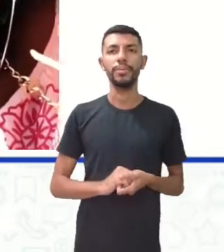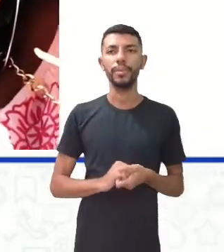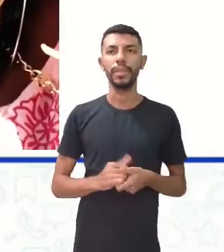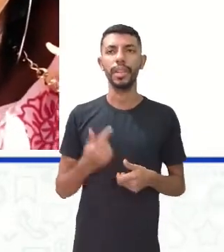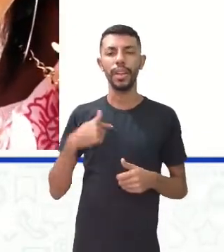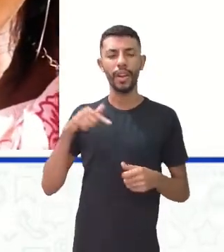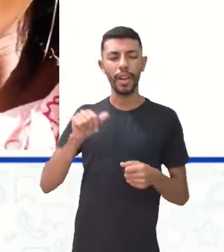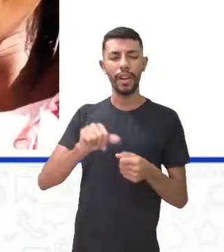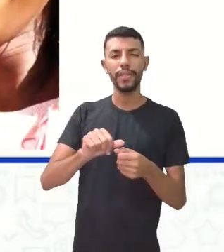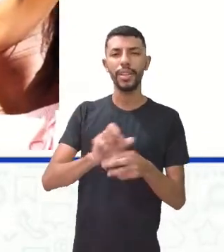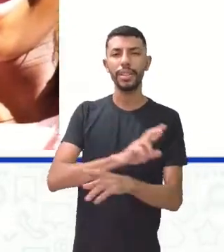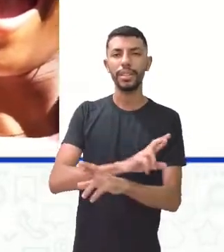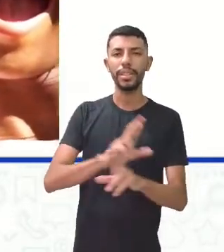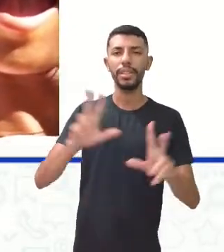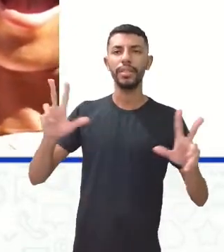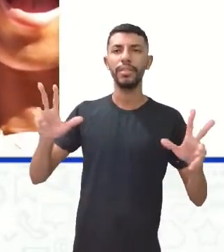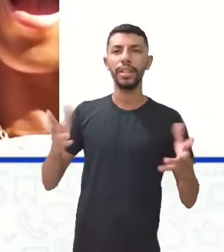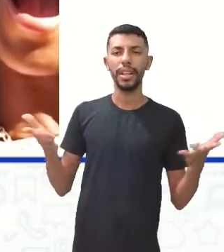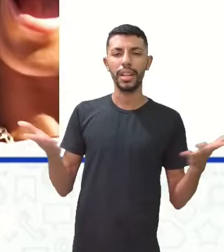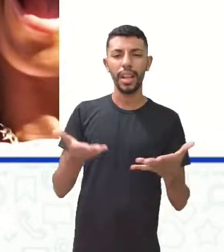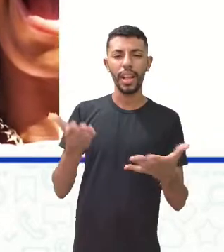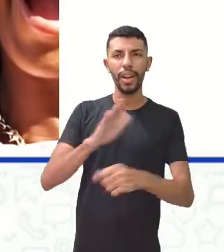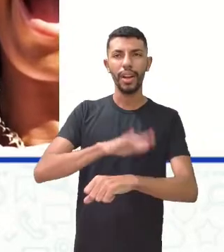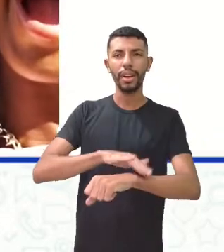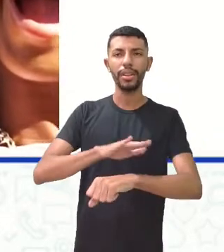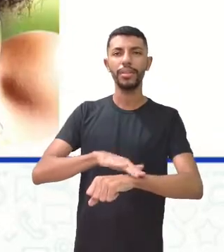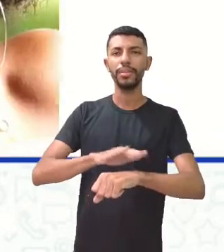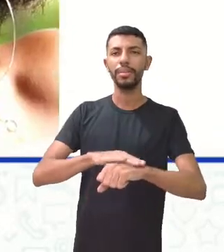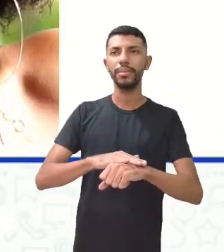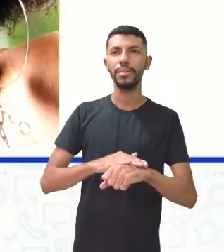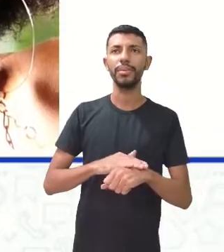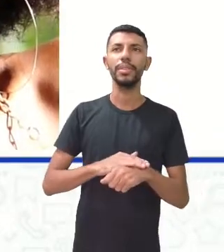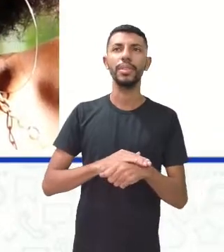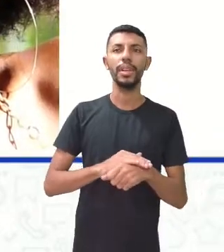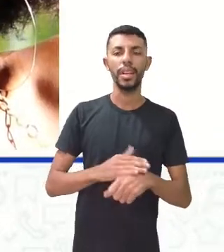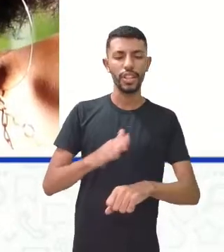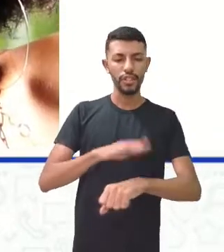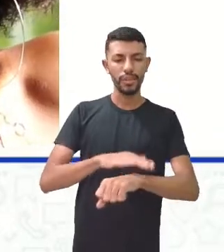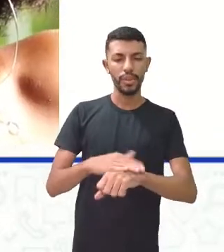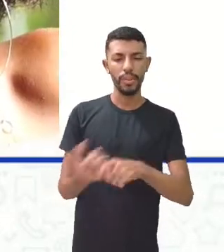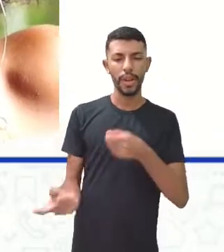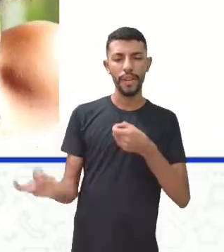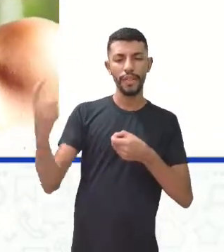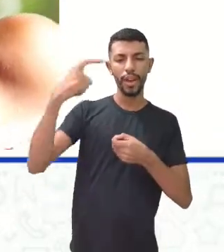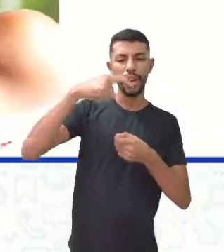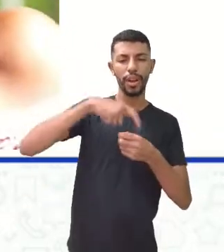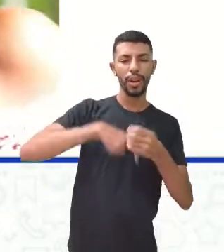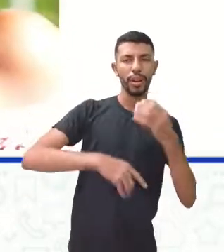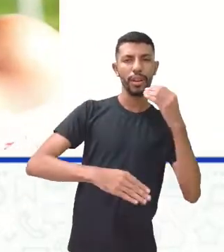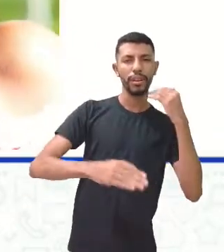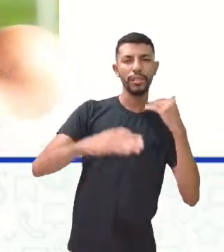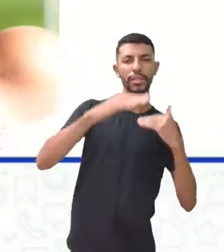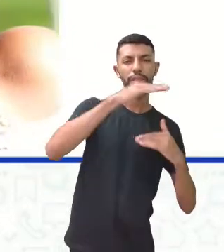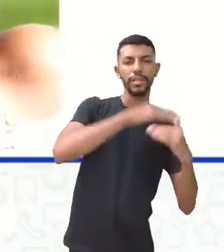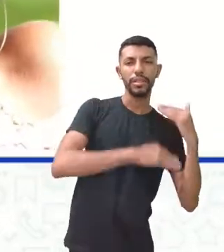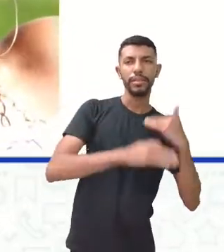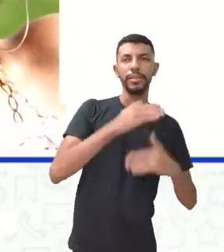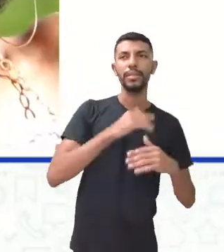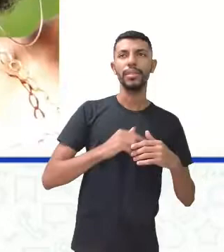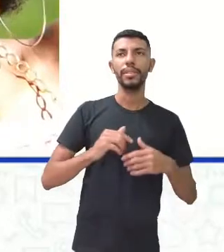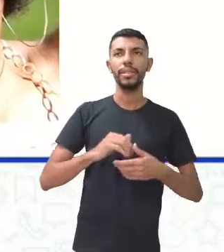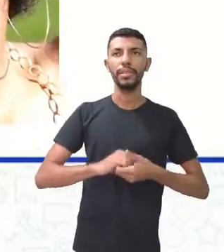Faria diferente agora nesse momento. Que os momentos voltassem só nesse momento.